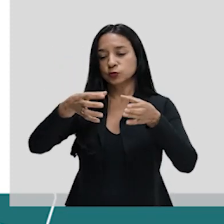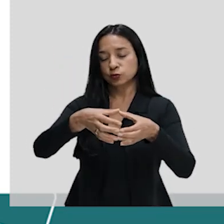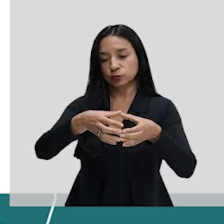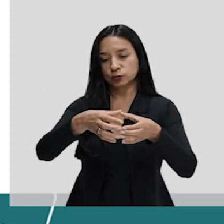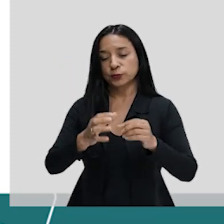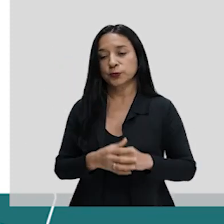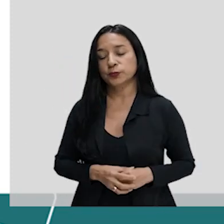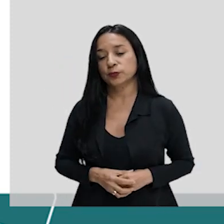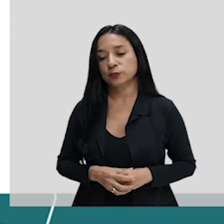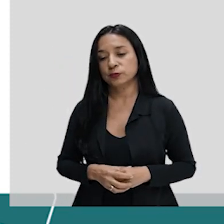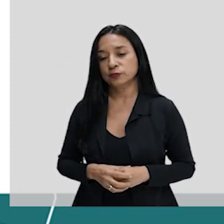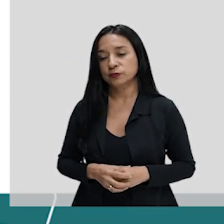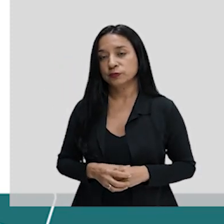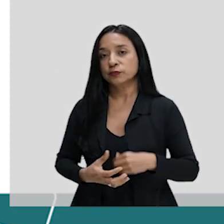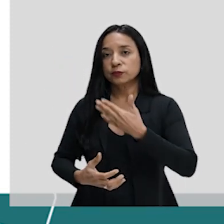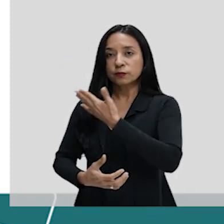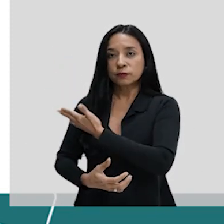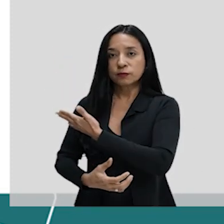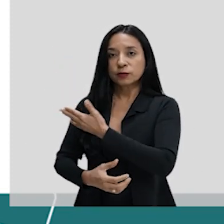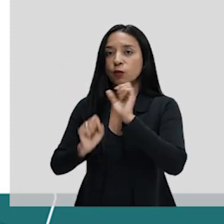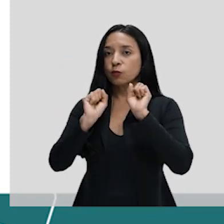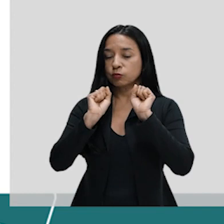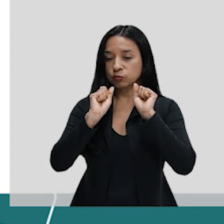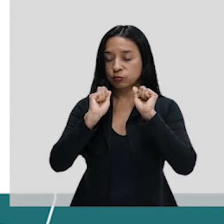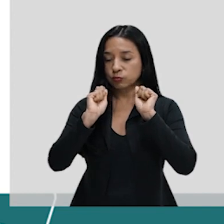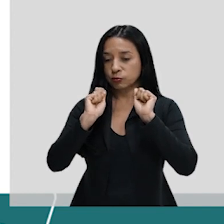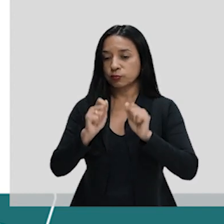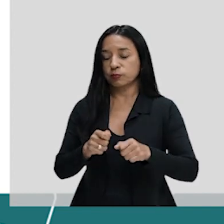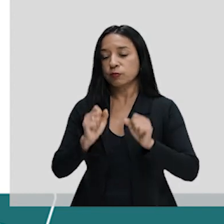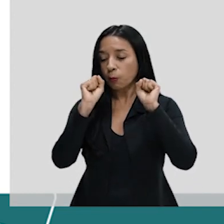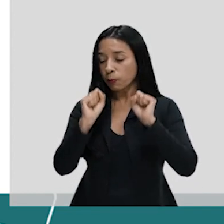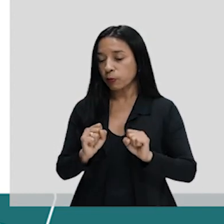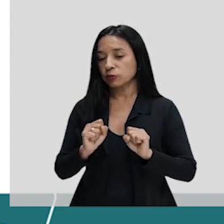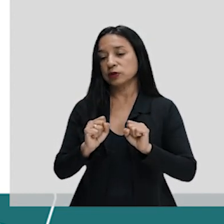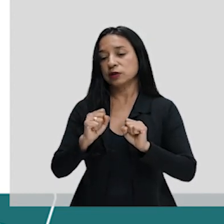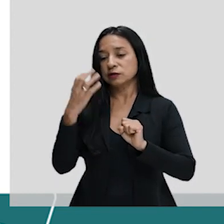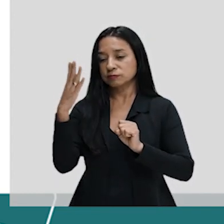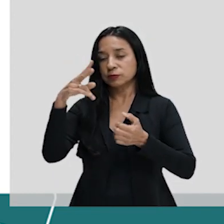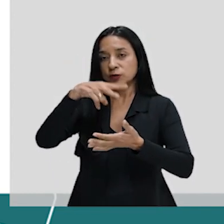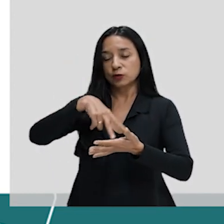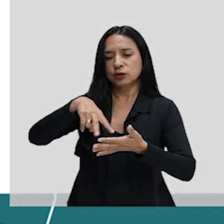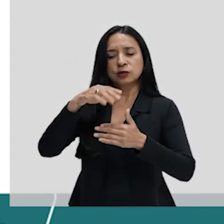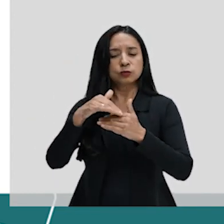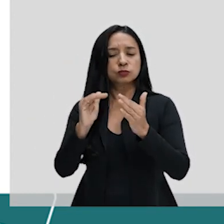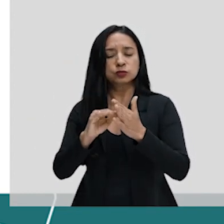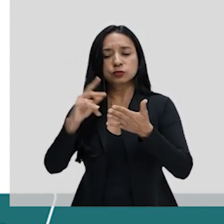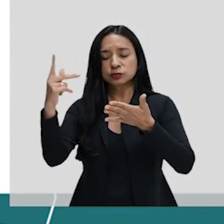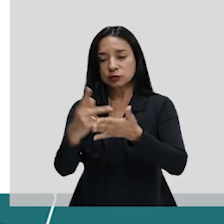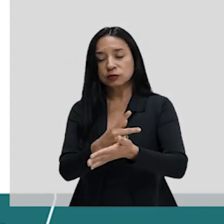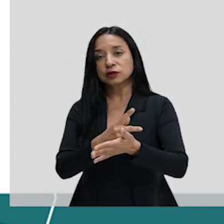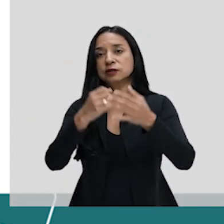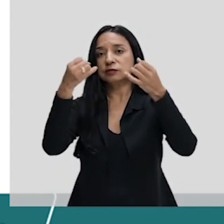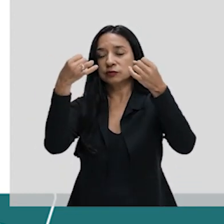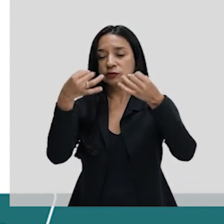ele consegue entrar nesse estado de transe, todas aquelas as suas questões vitais, existe